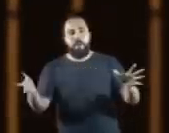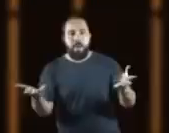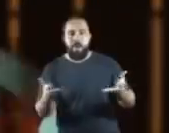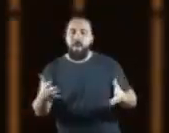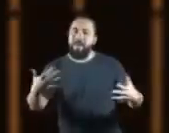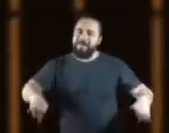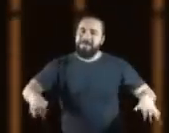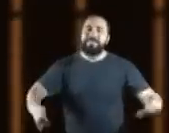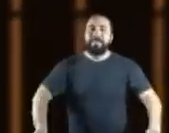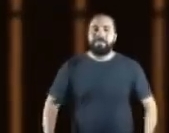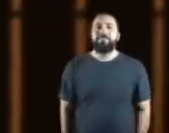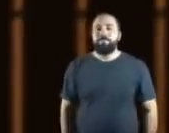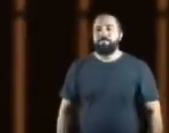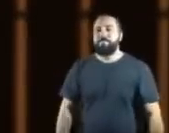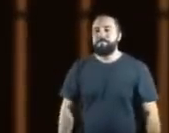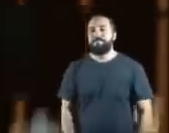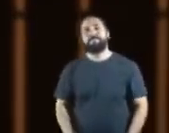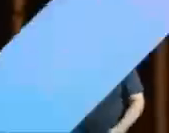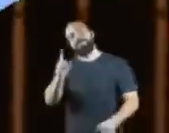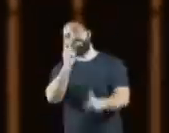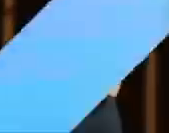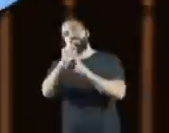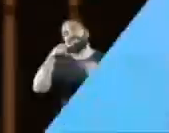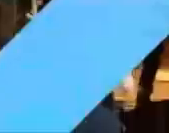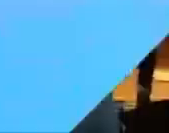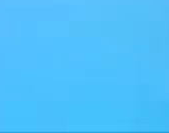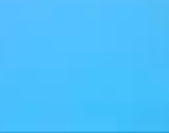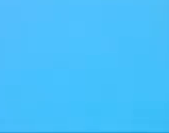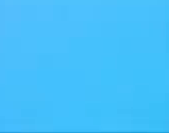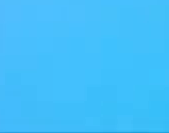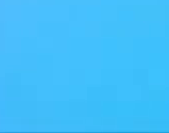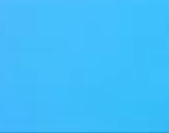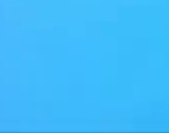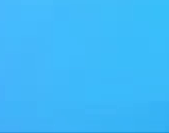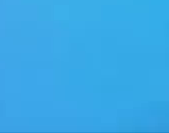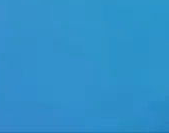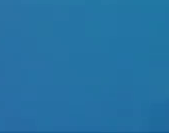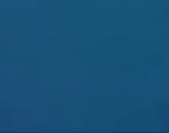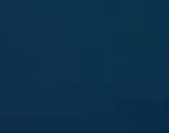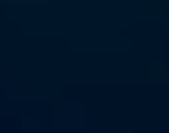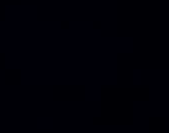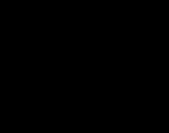está rolando. Até mais, pessoal.